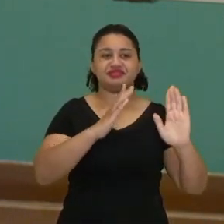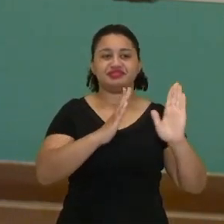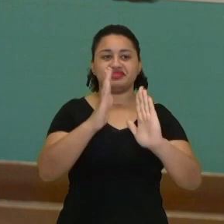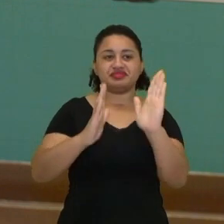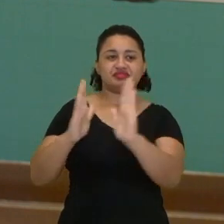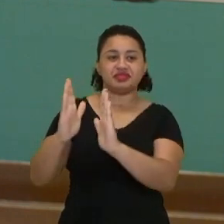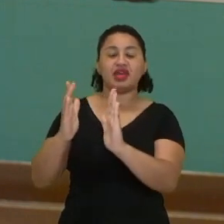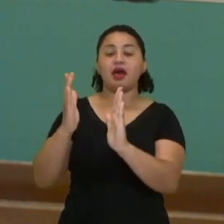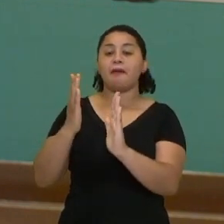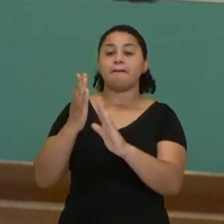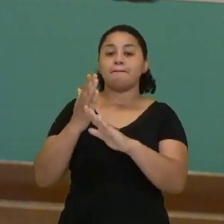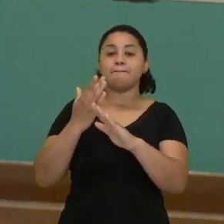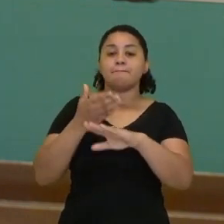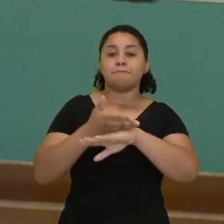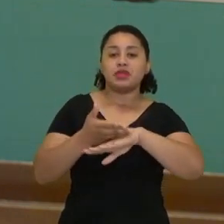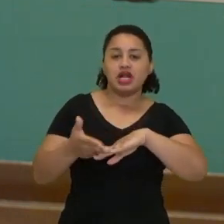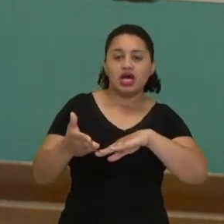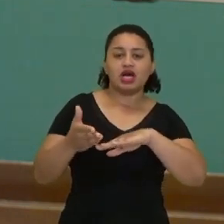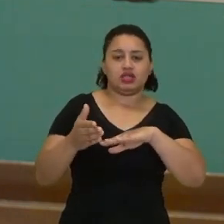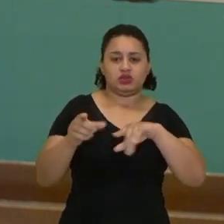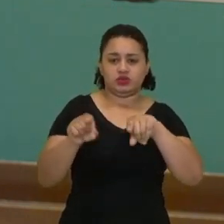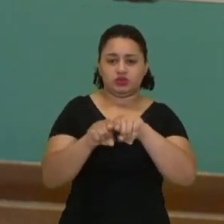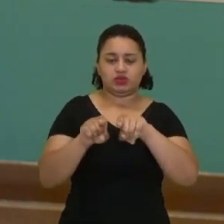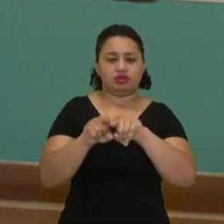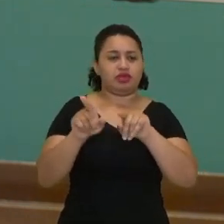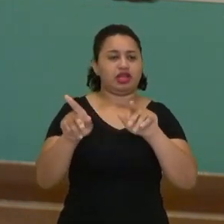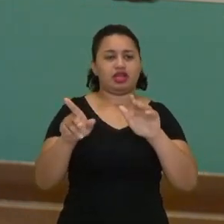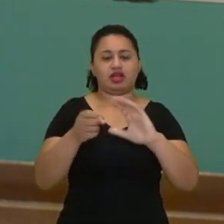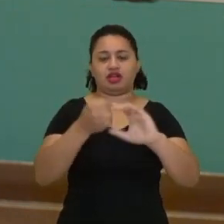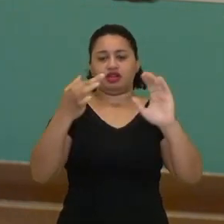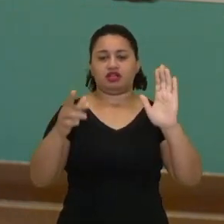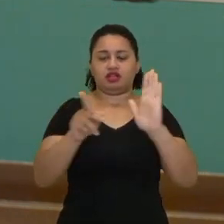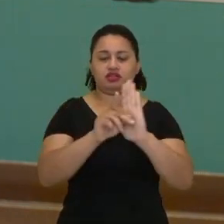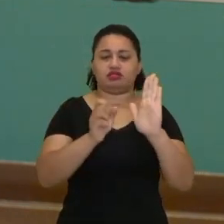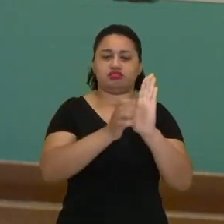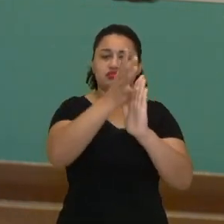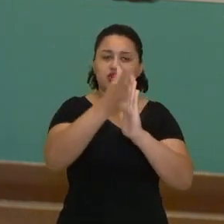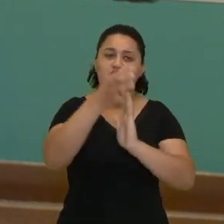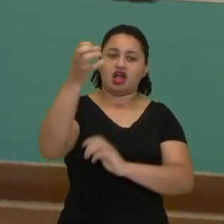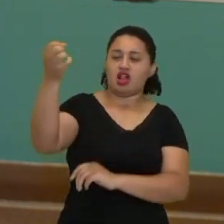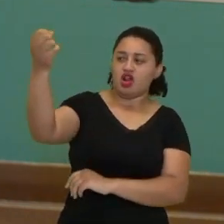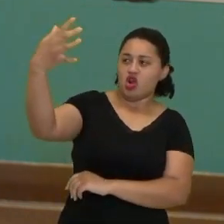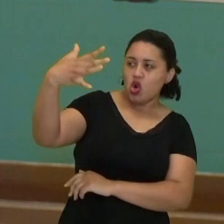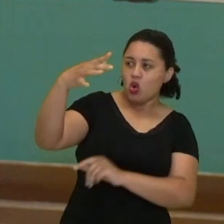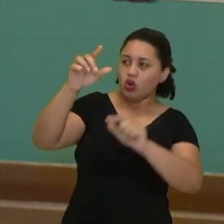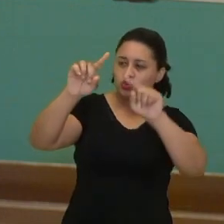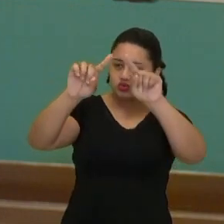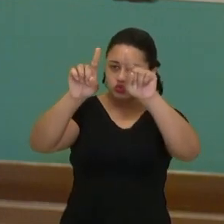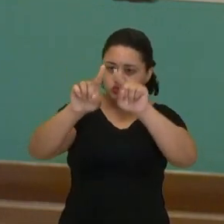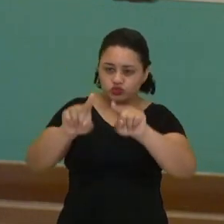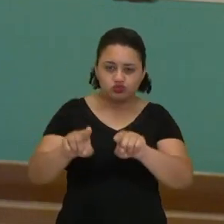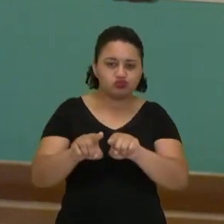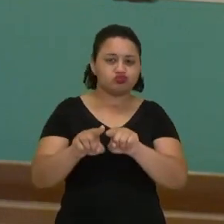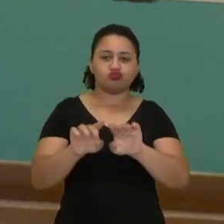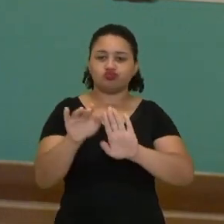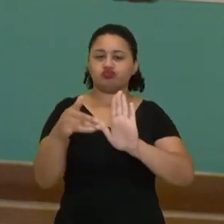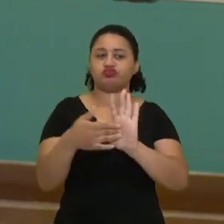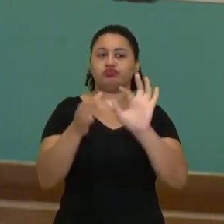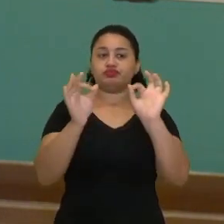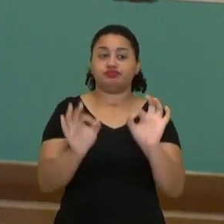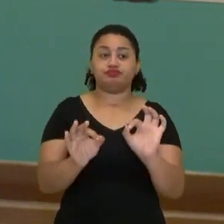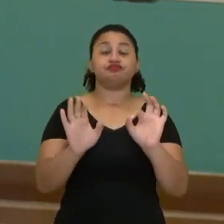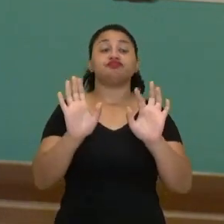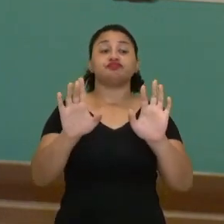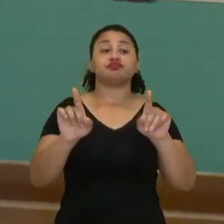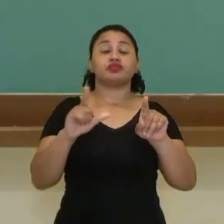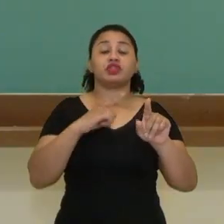branco aparecendo aqui, que é bem característico do impressionismo, a relação com a luz e os contornos que não tem, tudo mais, né? Aí tem